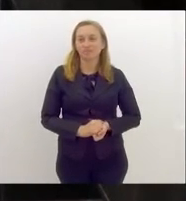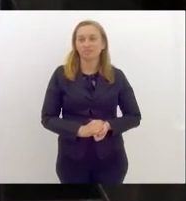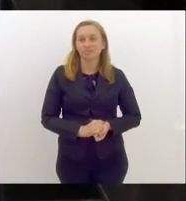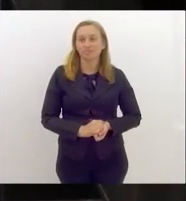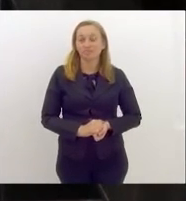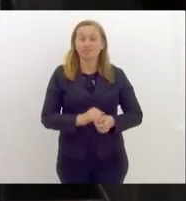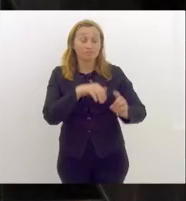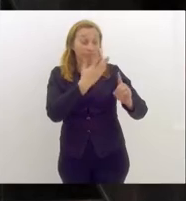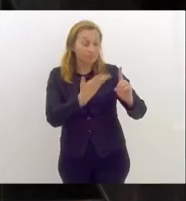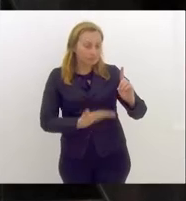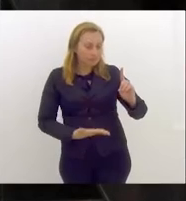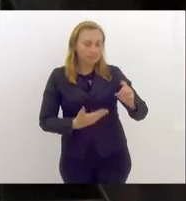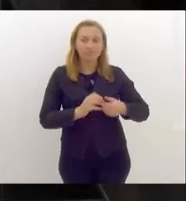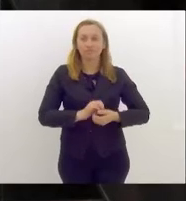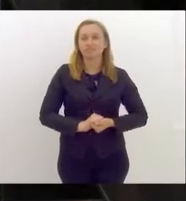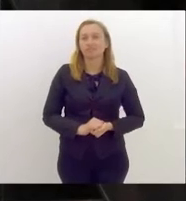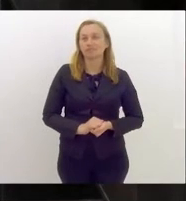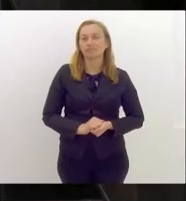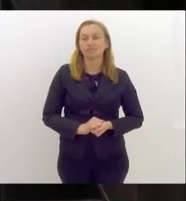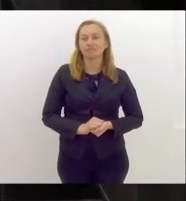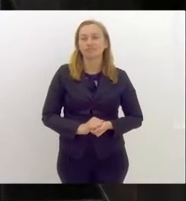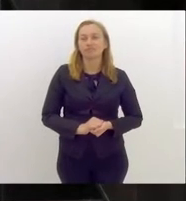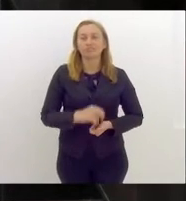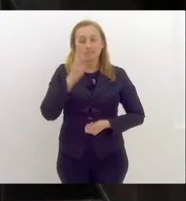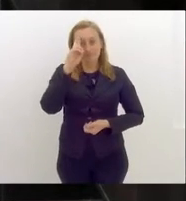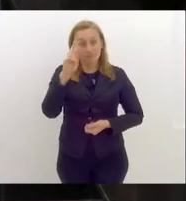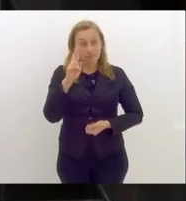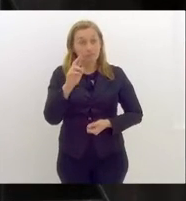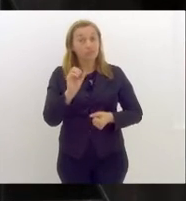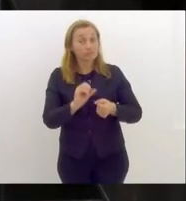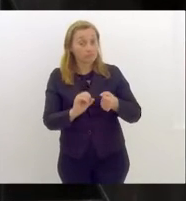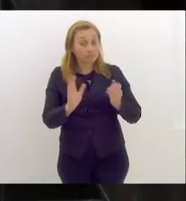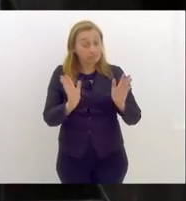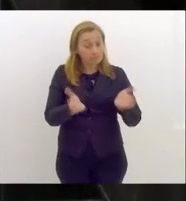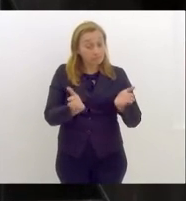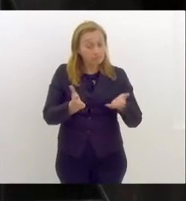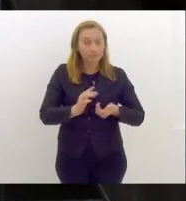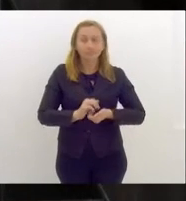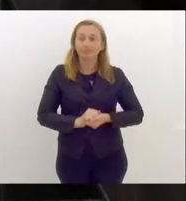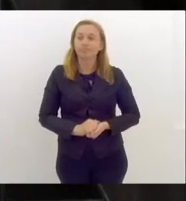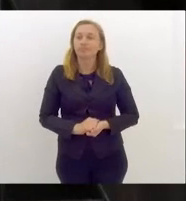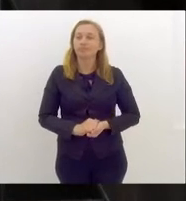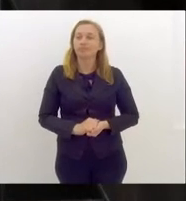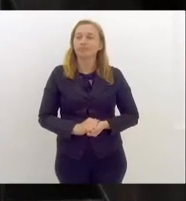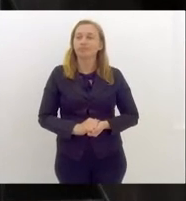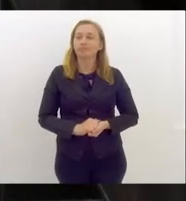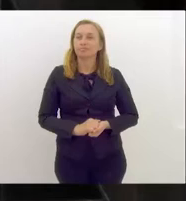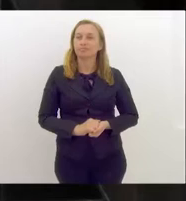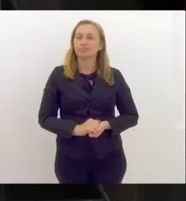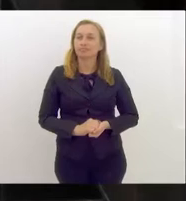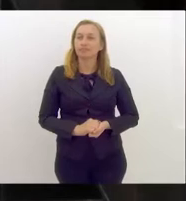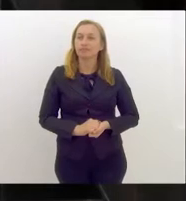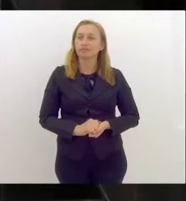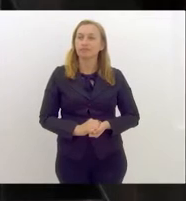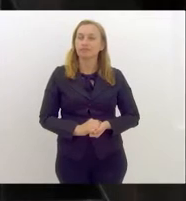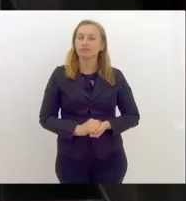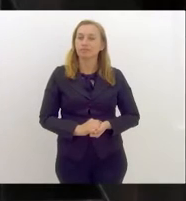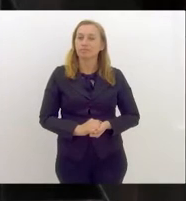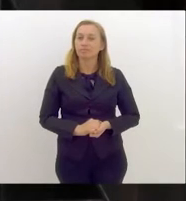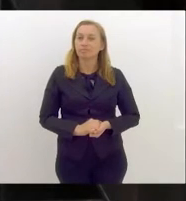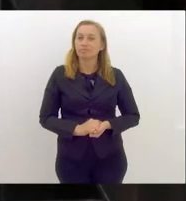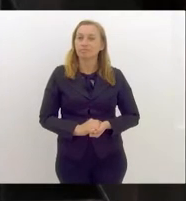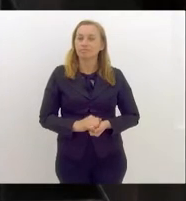homenagem que vossa excelência acabou de fazer a baianíssima